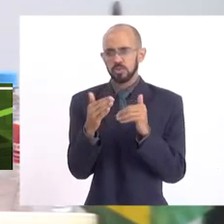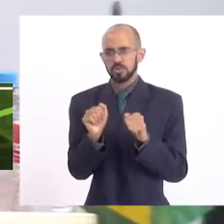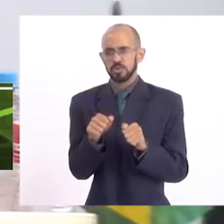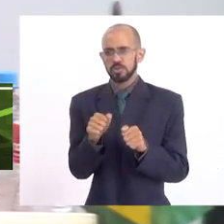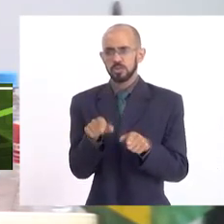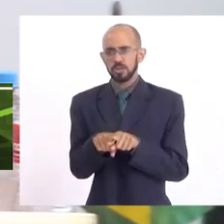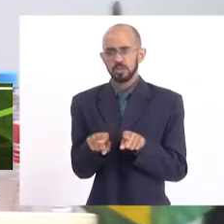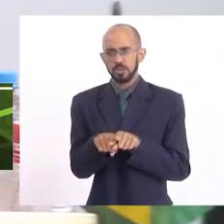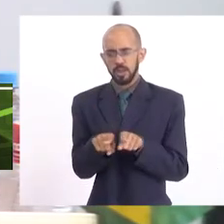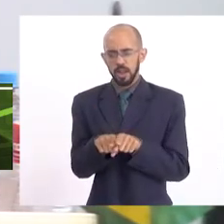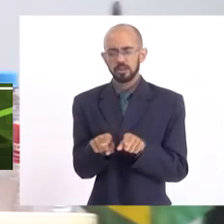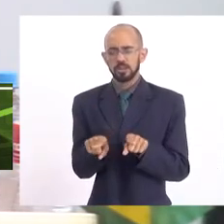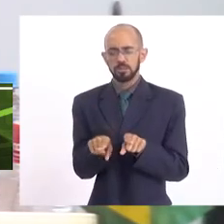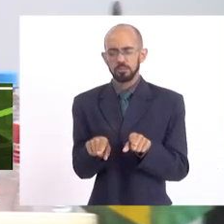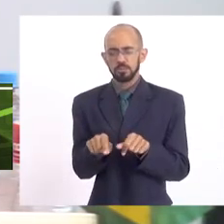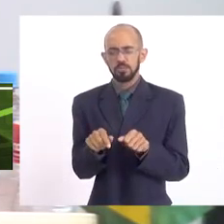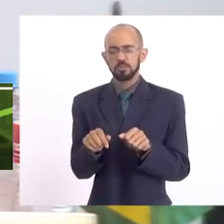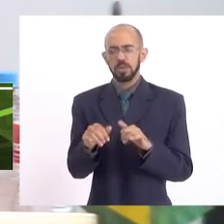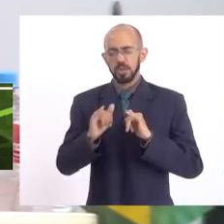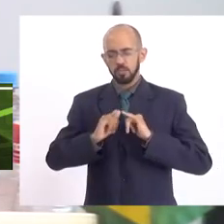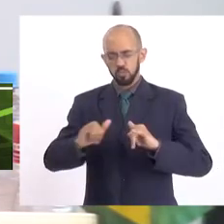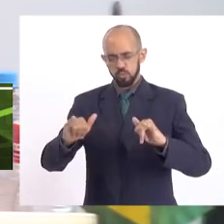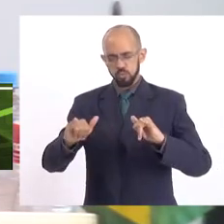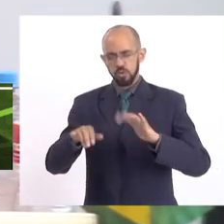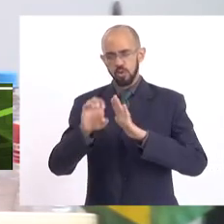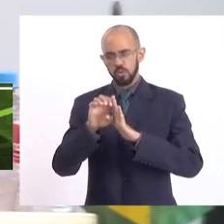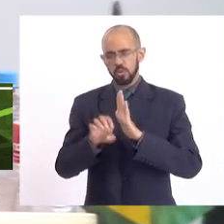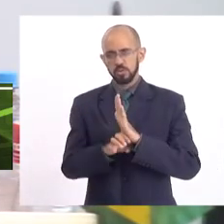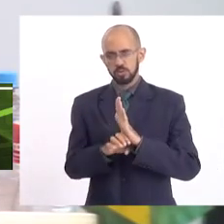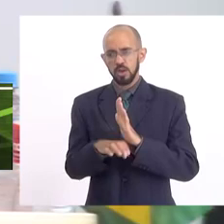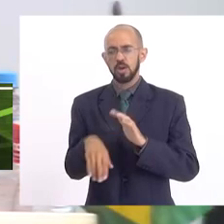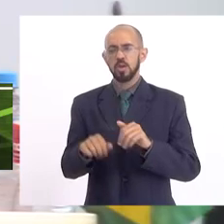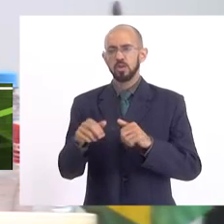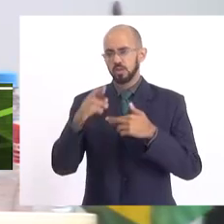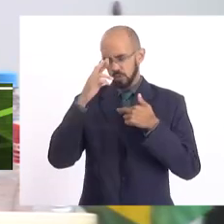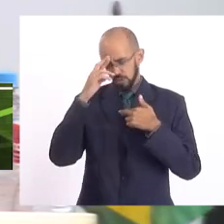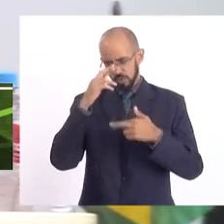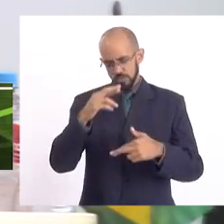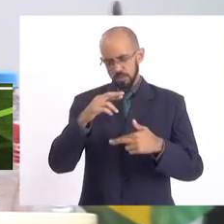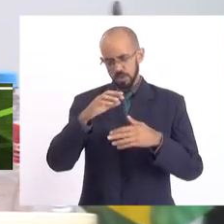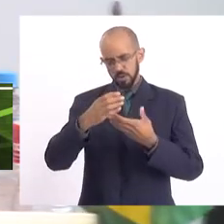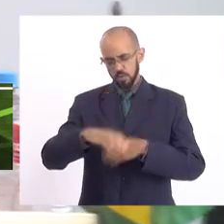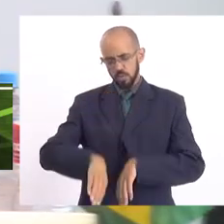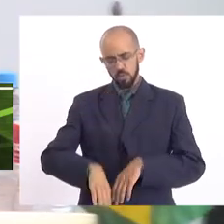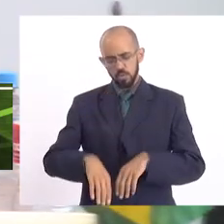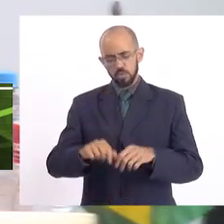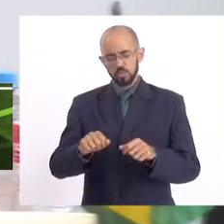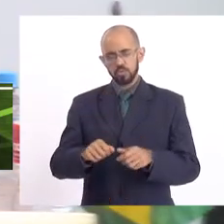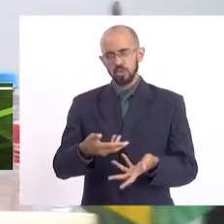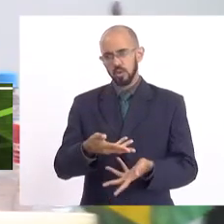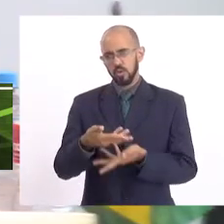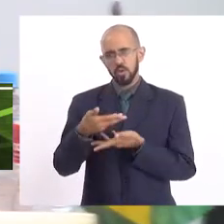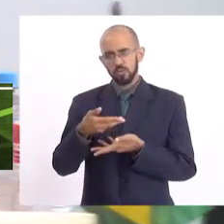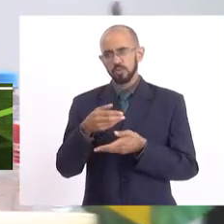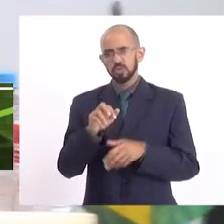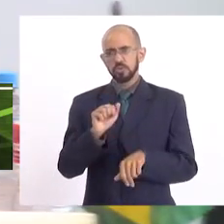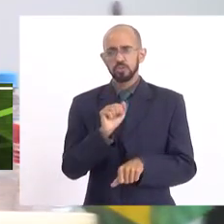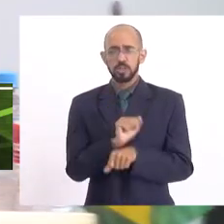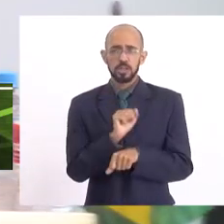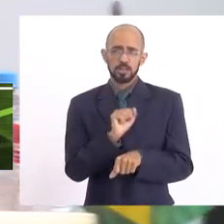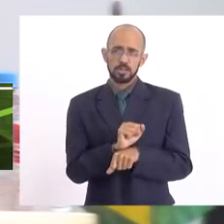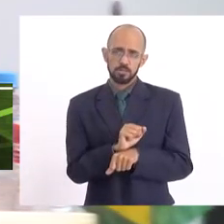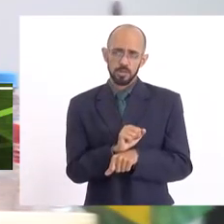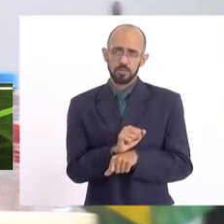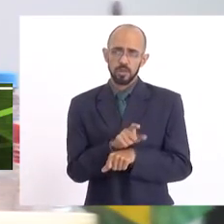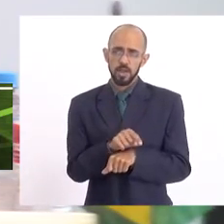publicação, pacificado e equilibrado a questão do respeito ao concurso público, ao chamamento de quem está aguardando, mais uma vitória